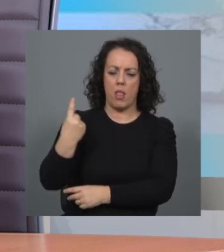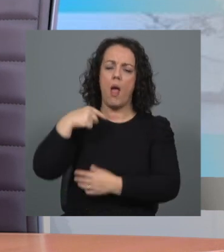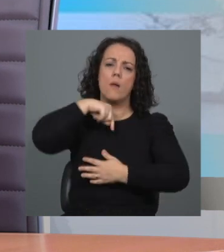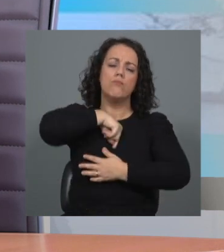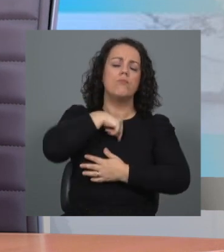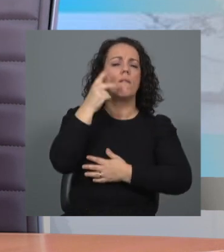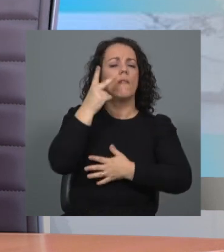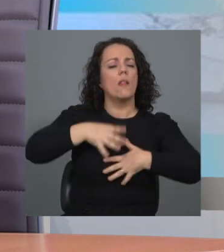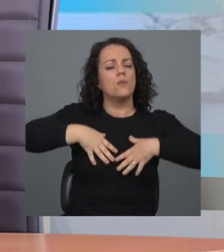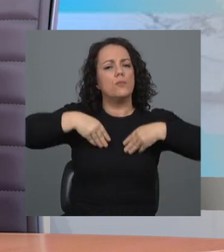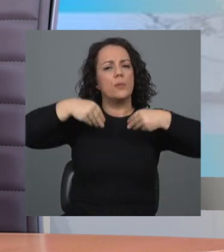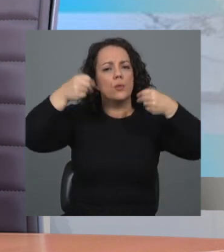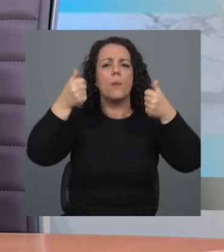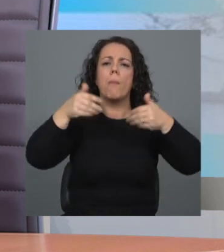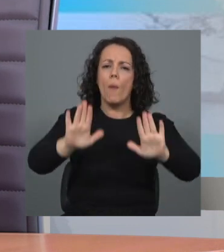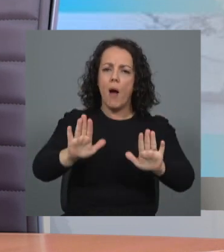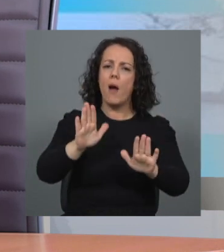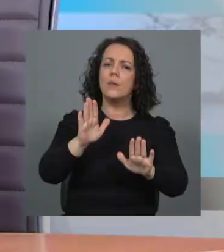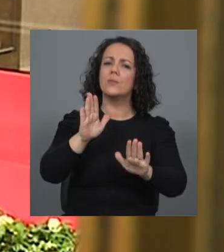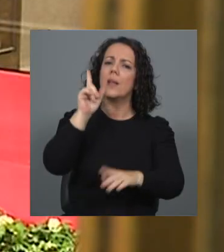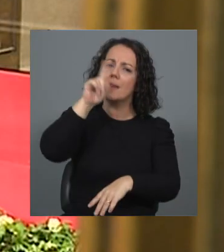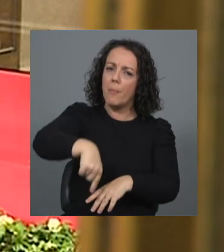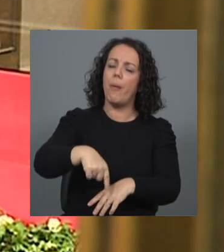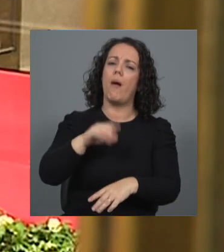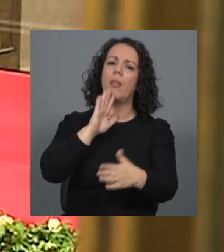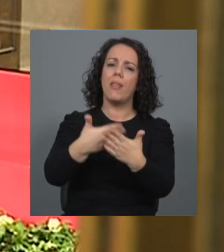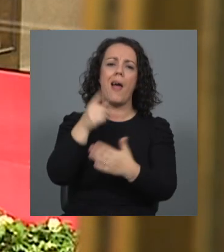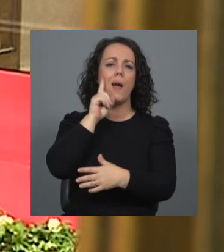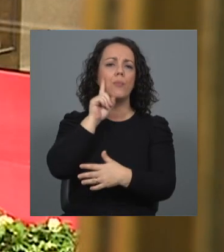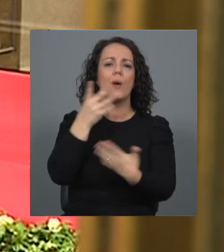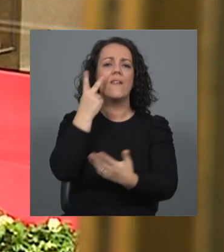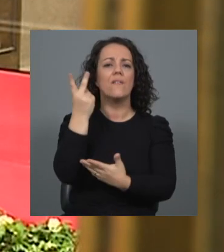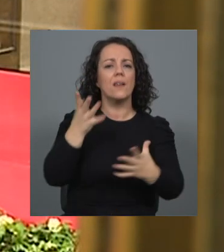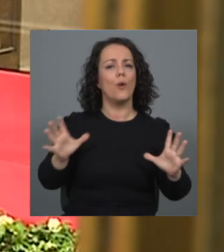mas para a nossa vida em comunidade. E ontem,